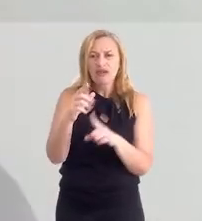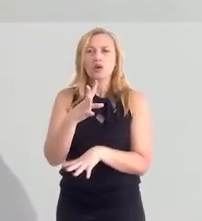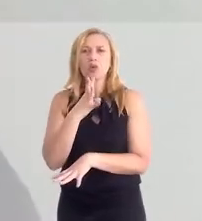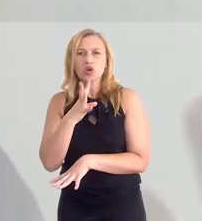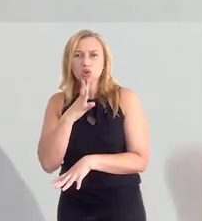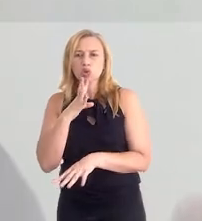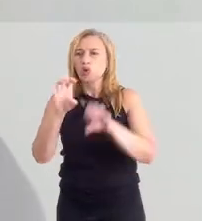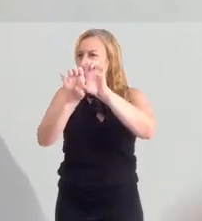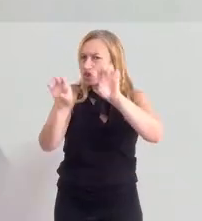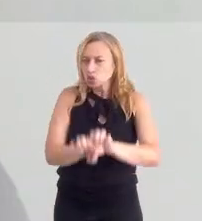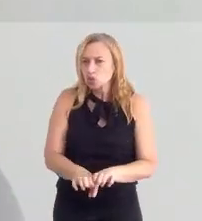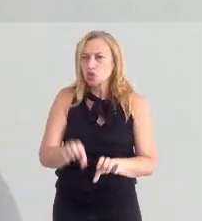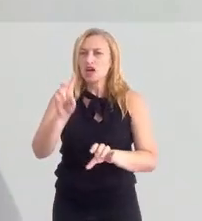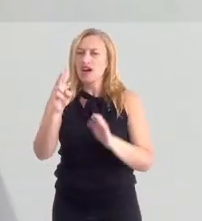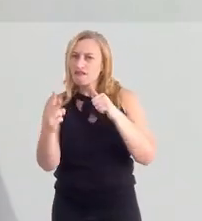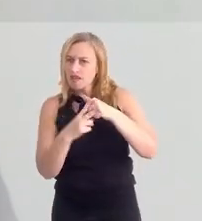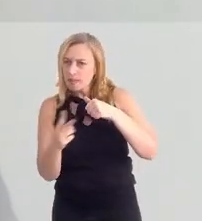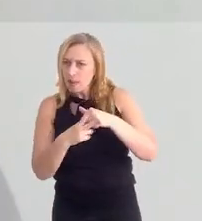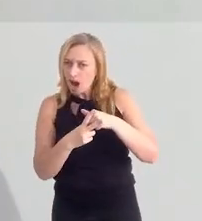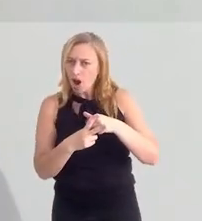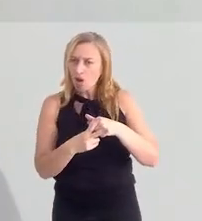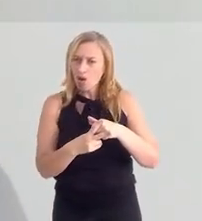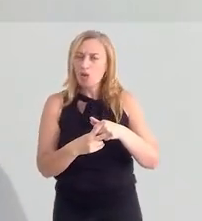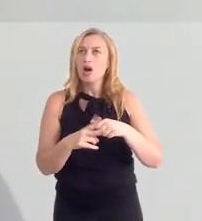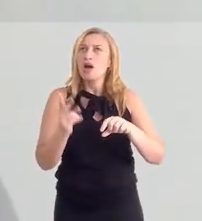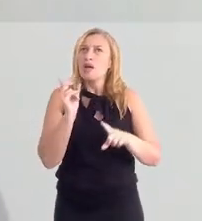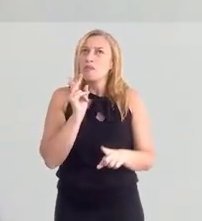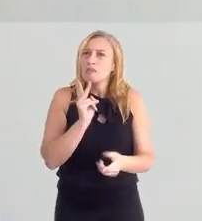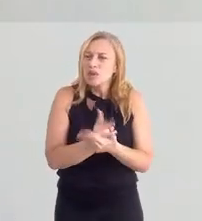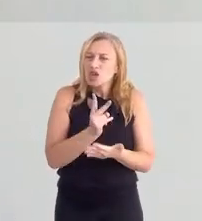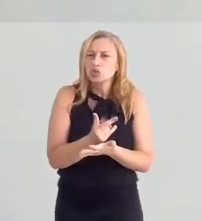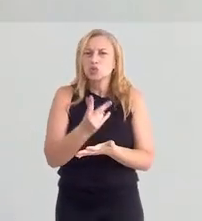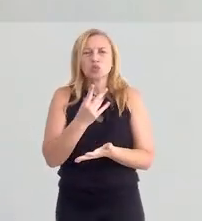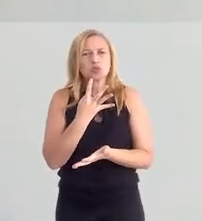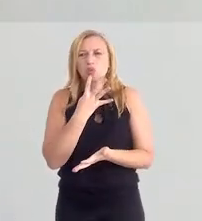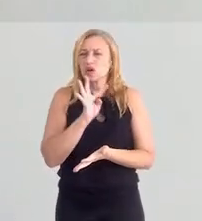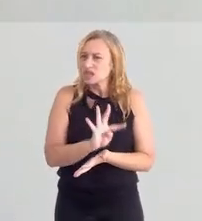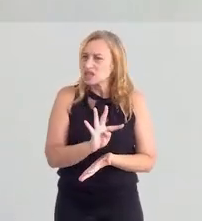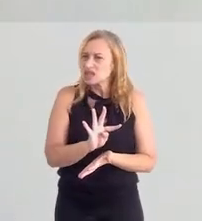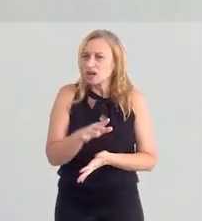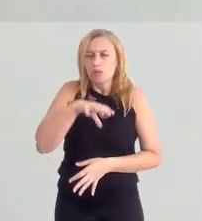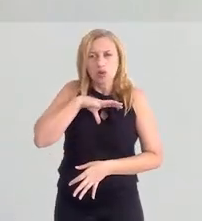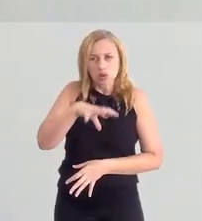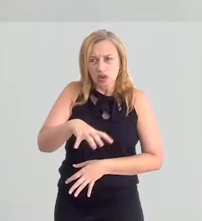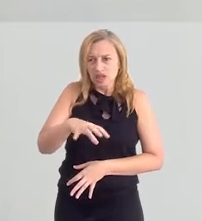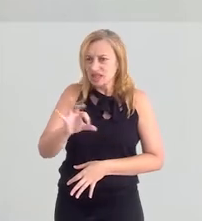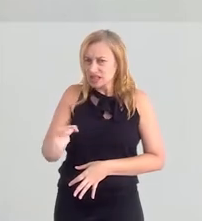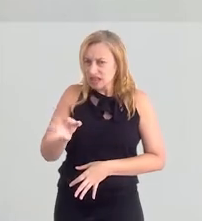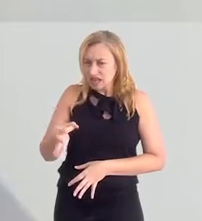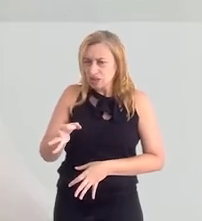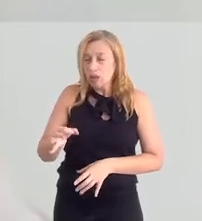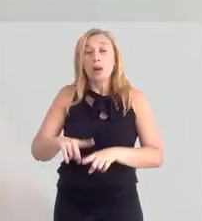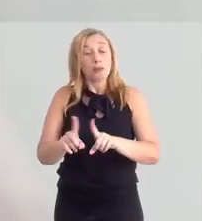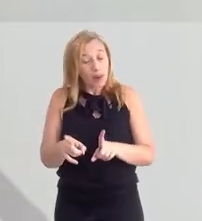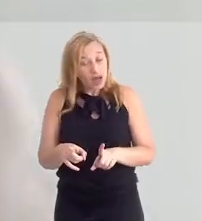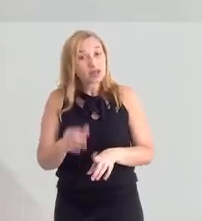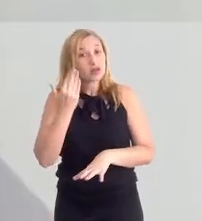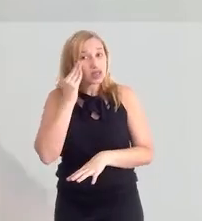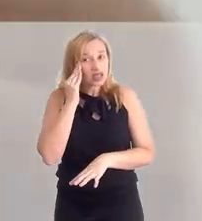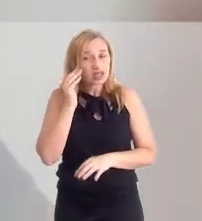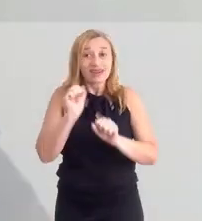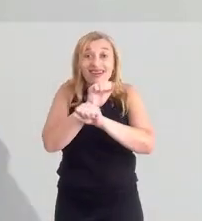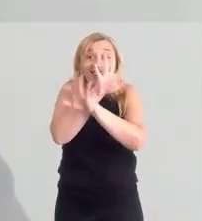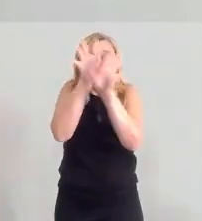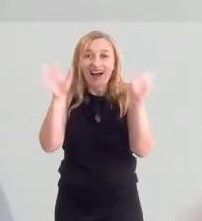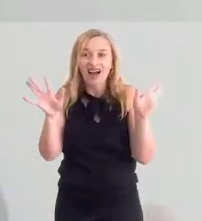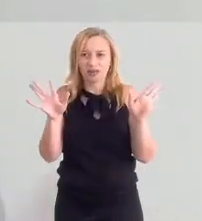verbal, embora com 8 anos de idade eu não pudesse formular dessa forma, mas a estrutura verbal era sujeito, verbo e predicado. Nós estamos aqui